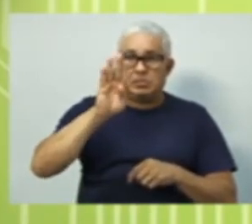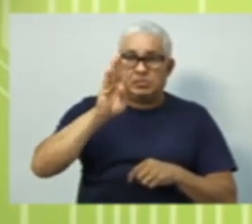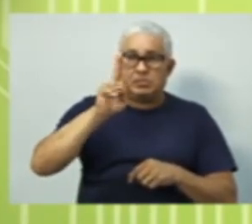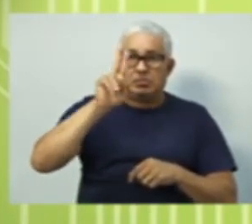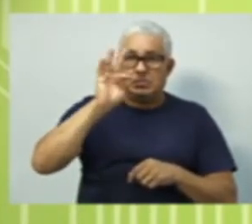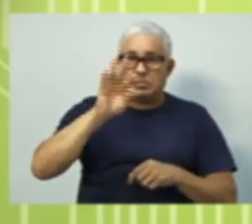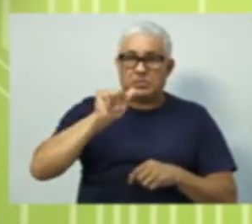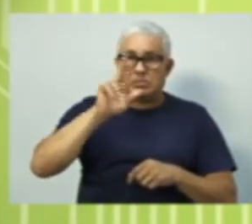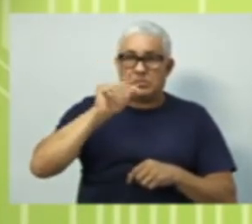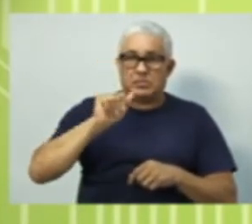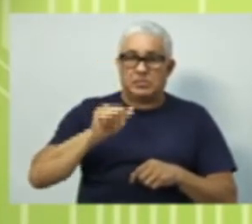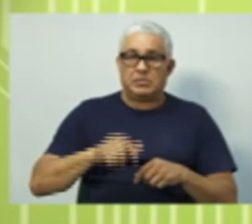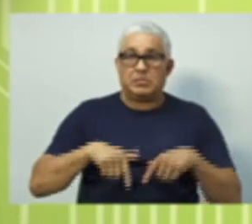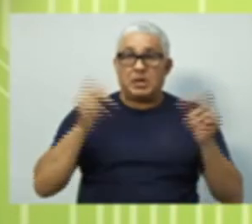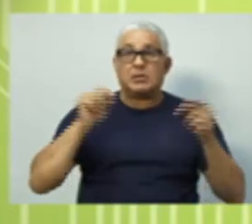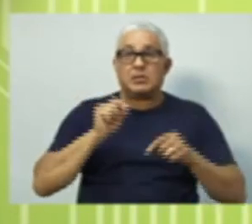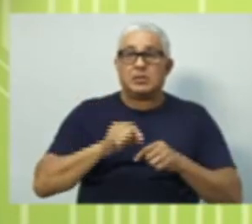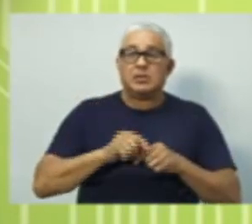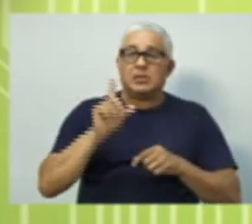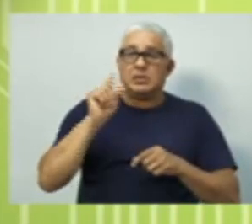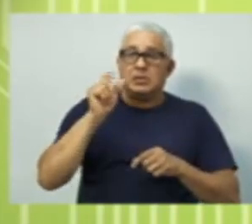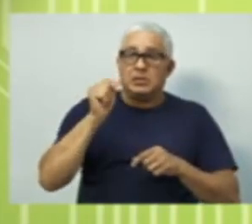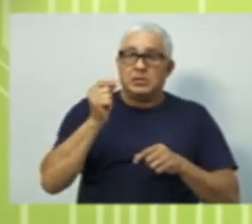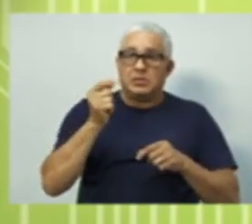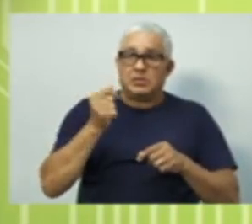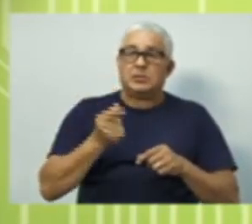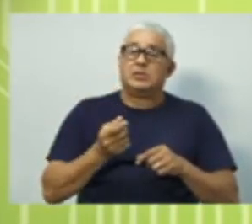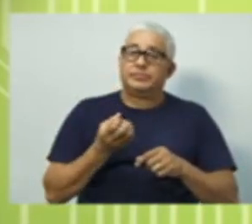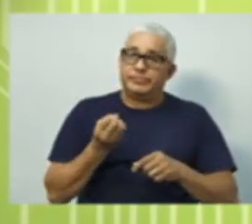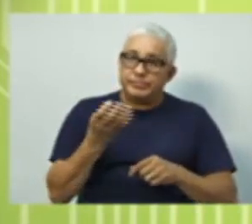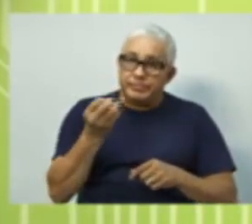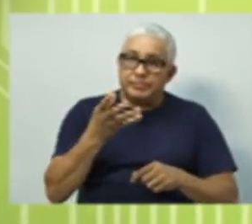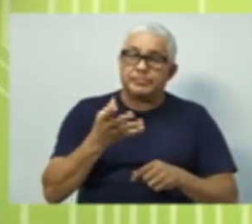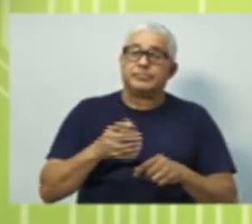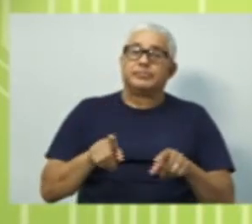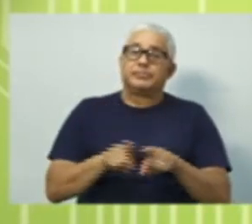A aluna Elisete,